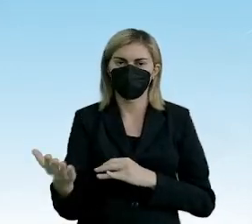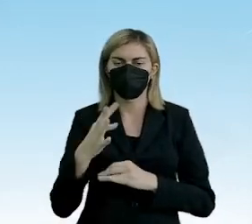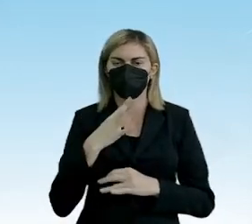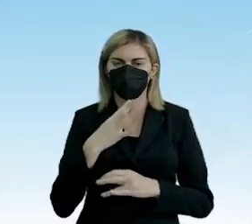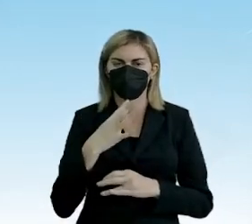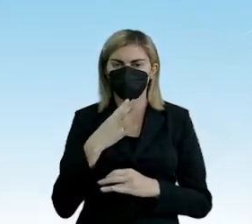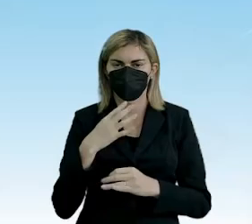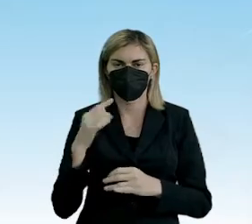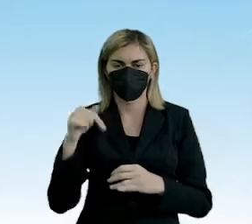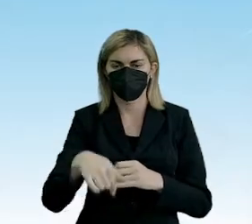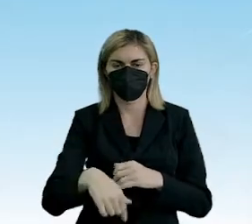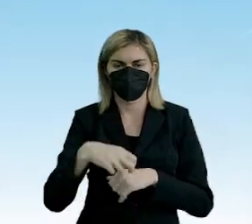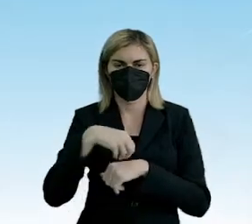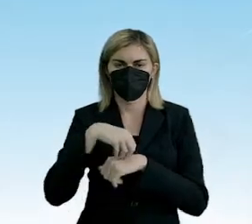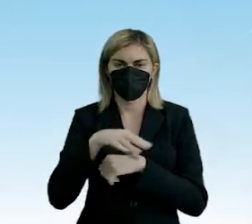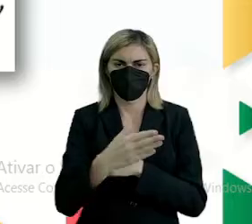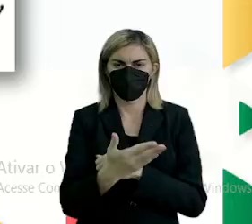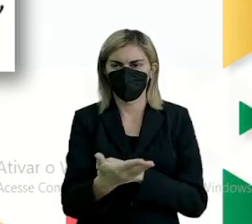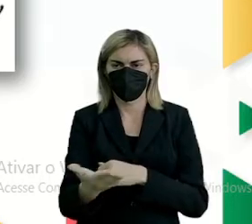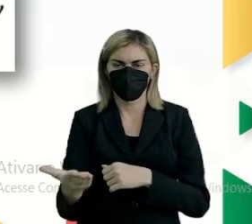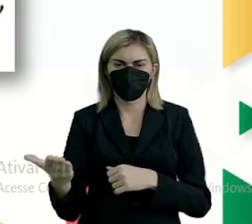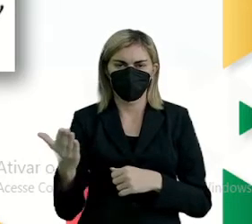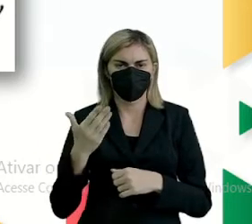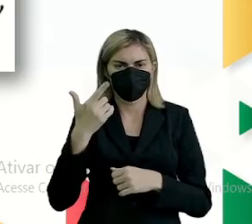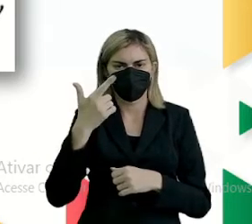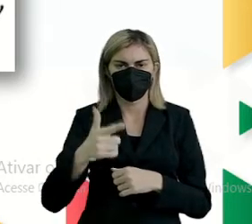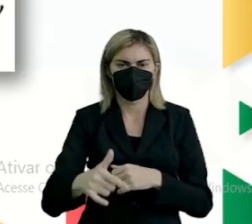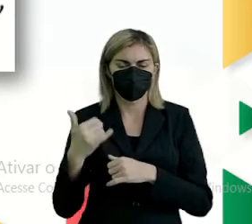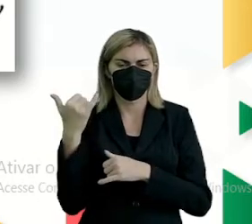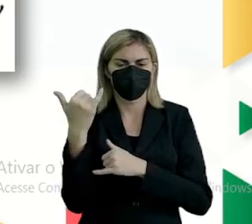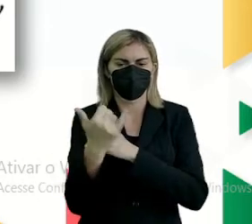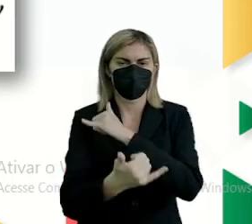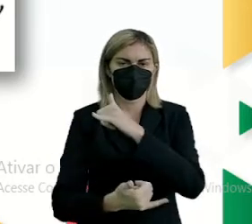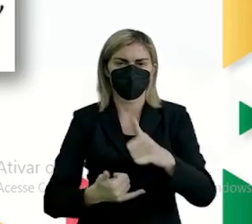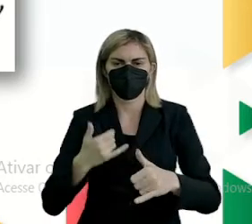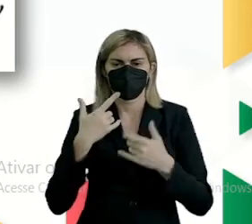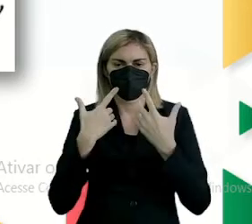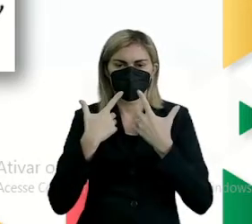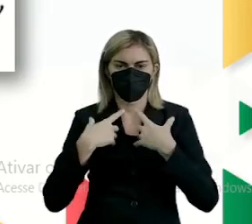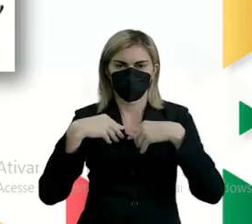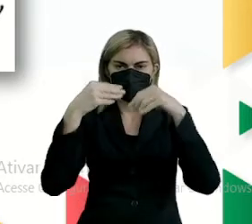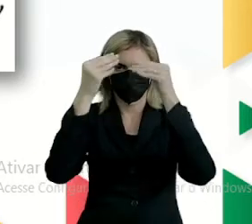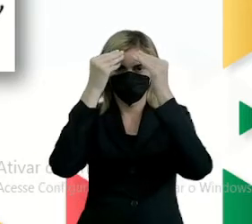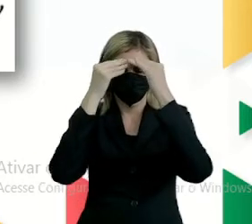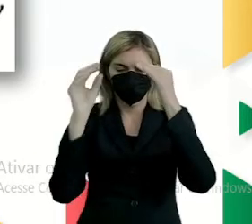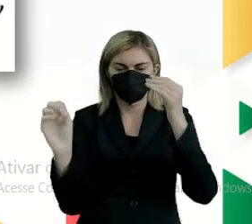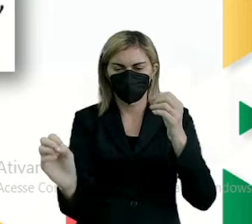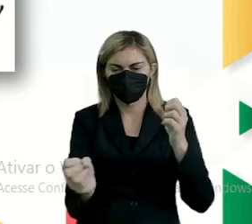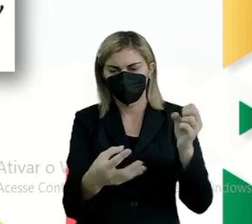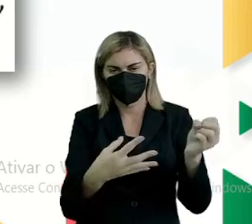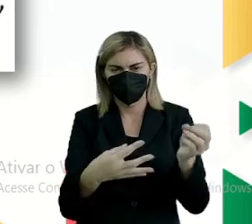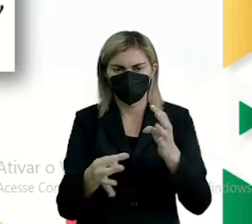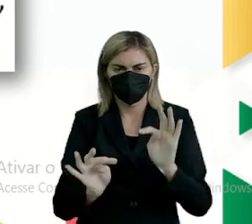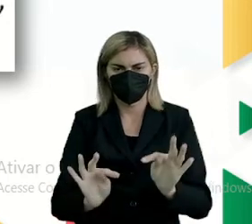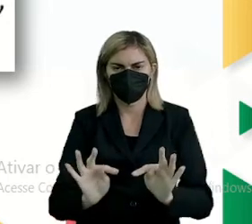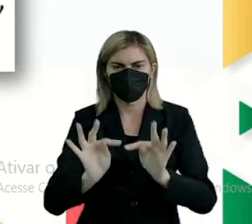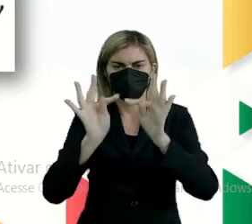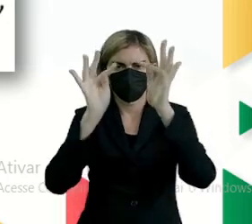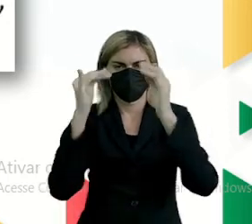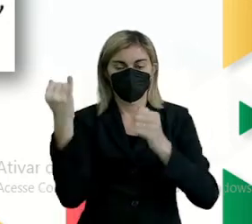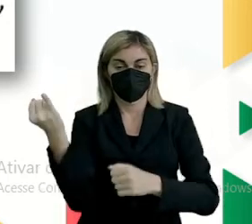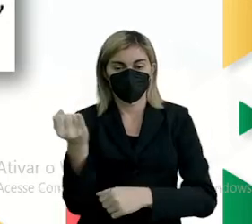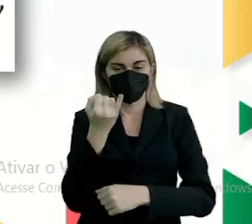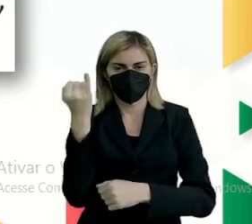isso. E aqui trago para vocês mais uma informação: linguagem e novas tecnologias. É